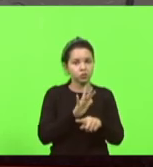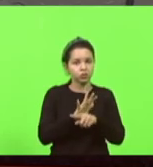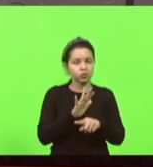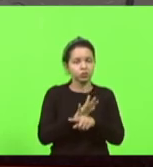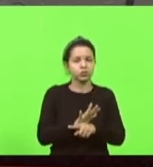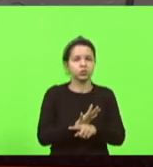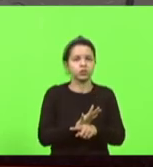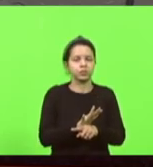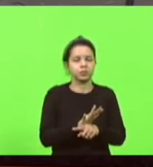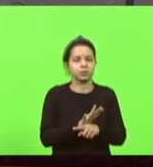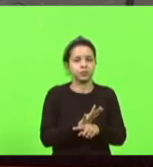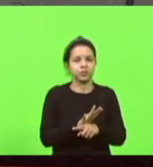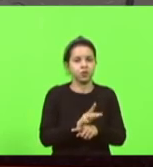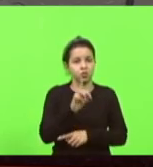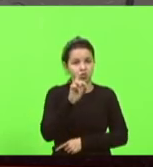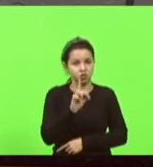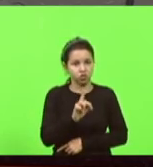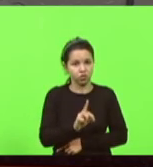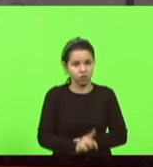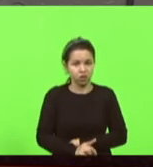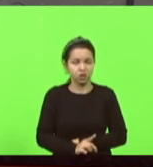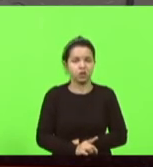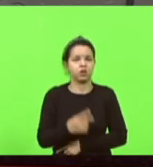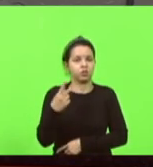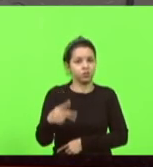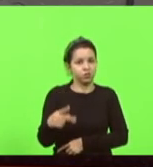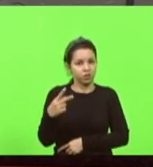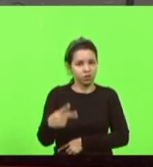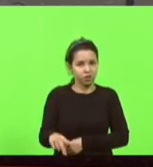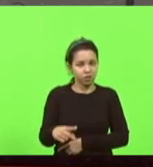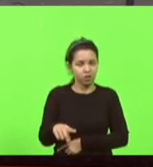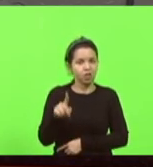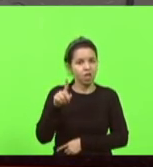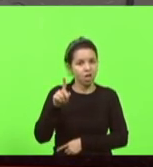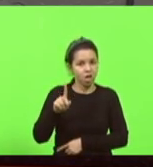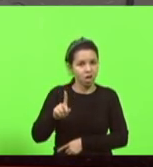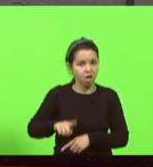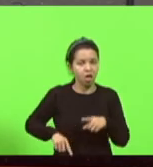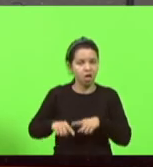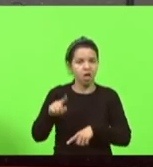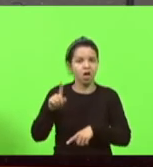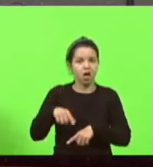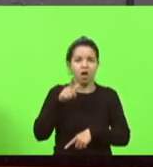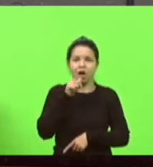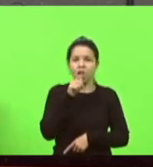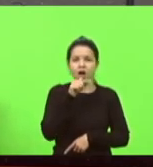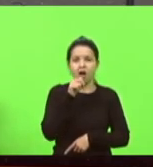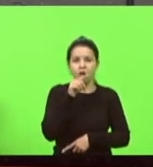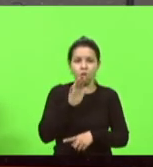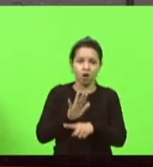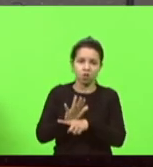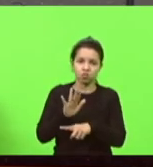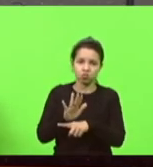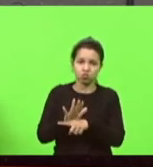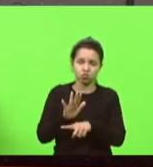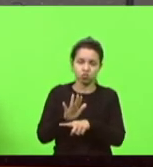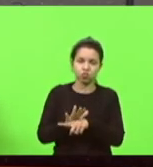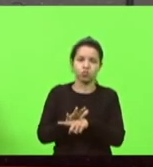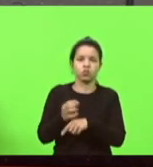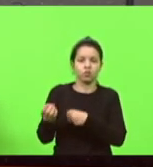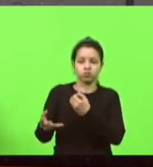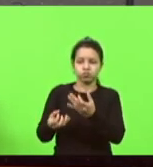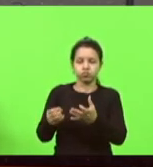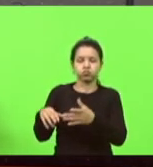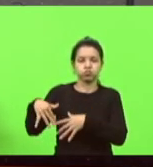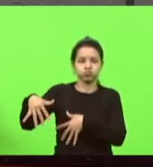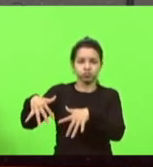desse direito, né, desse bem, e que é a água, para abastecer a sua